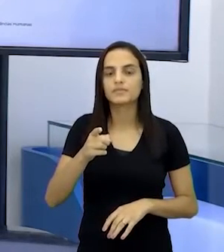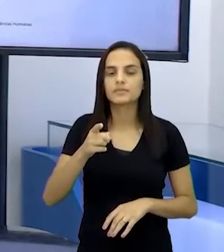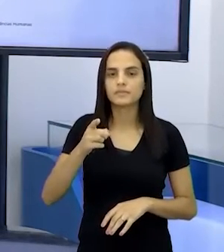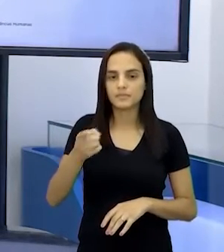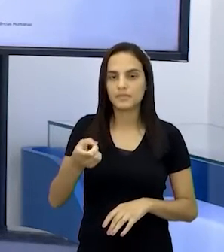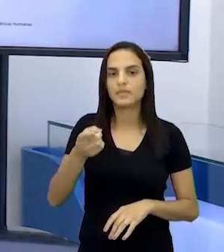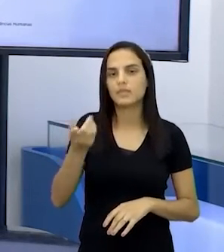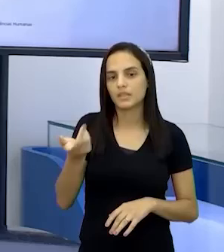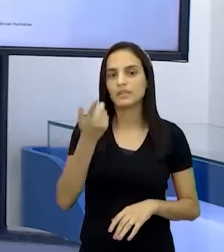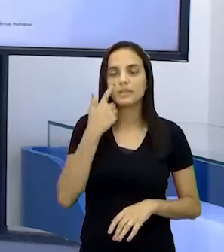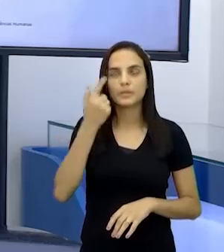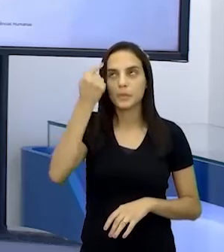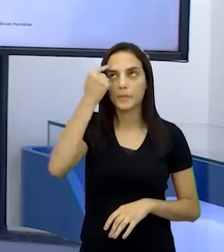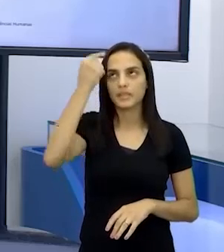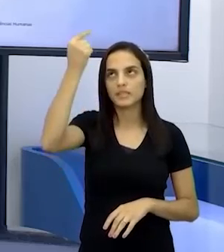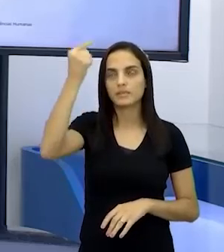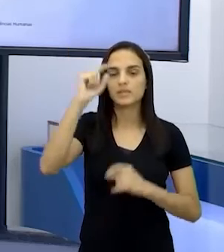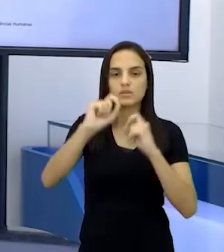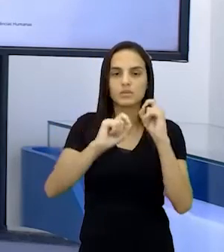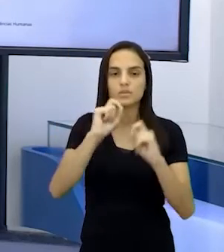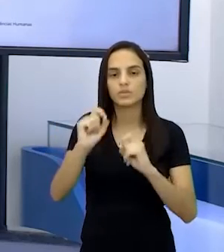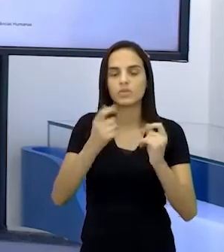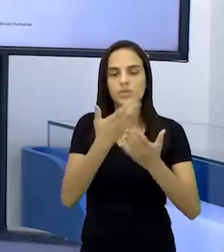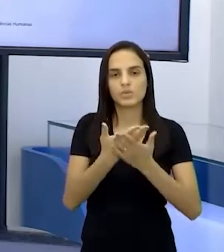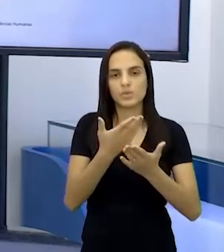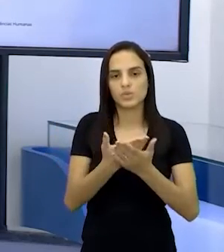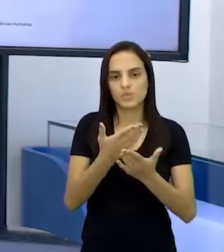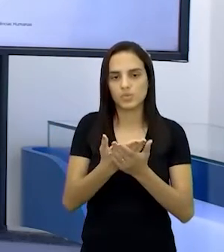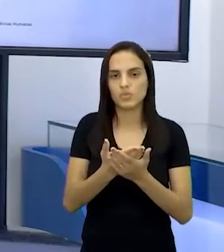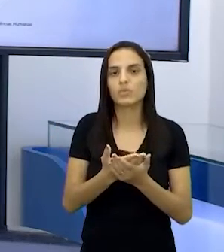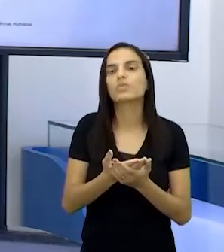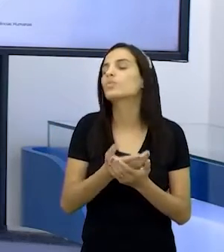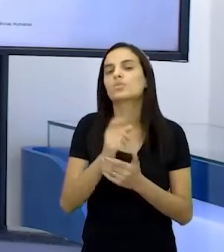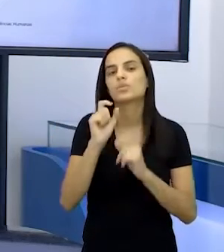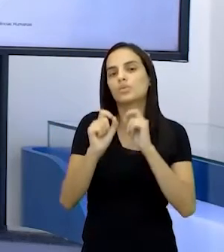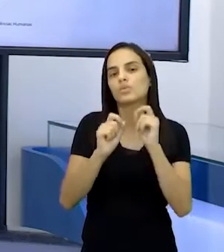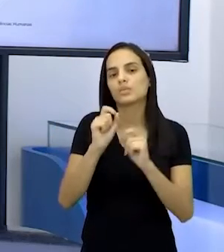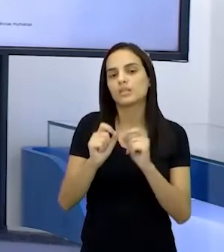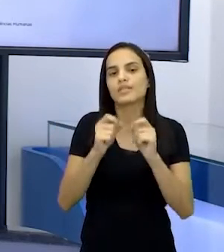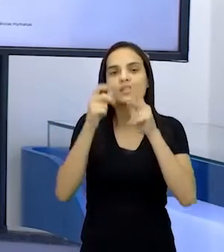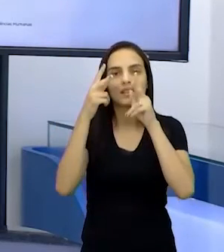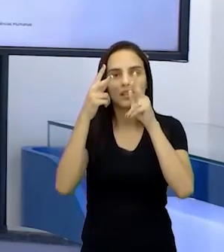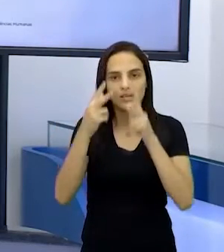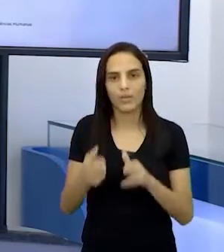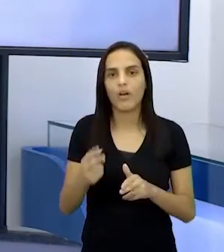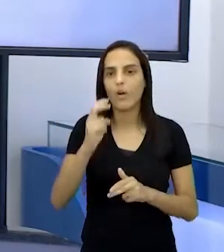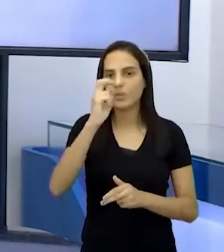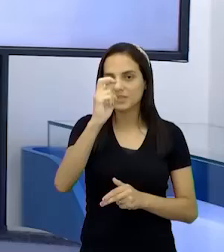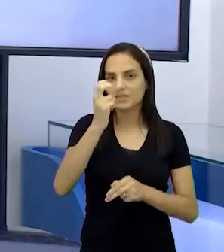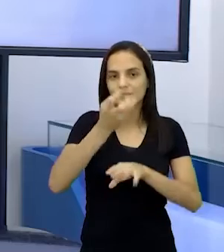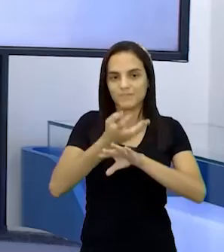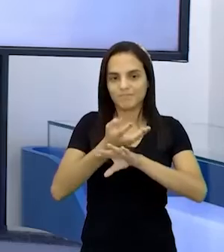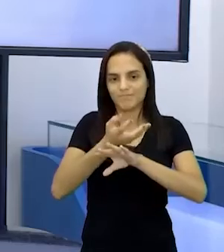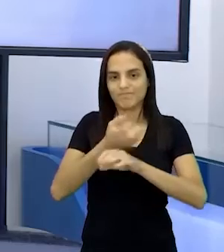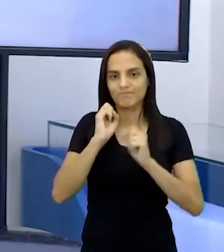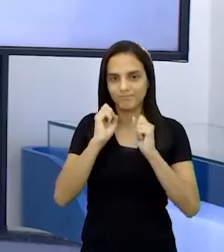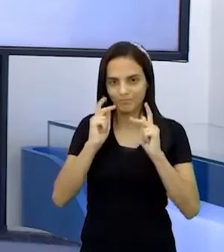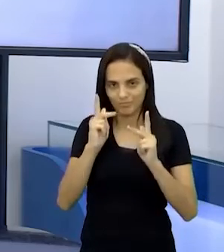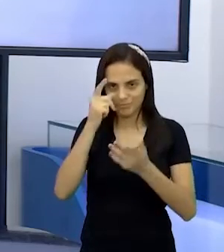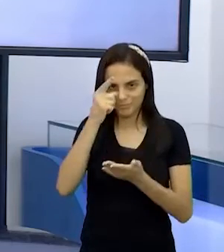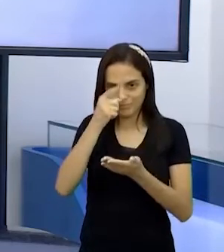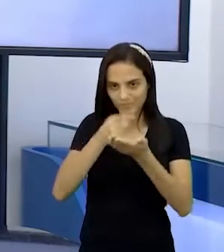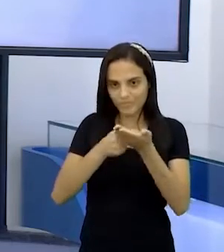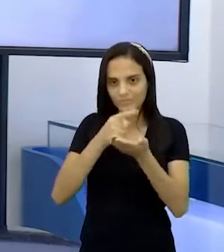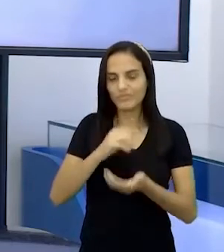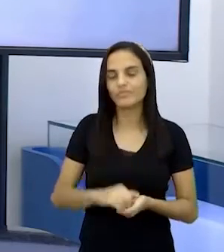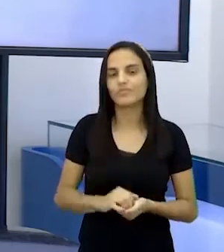uma linha de pensamento, por uma linha de estudo, onde será a mesma nos 5 componentes. Combinado? E